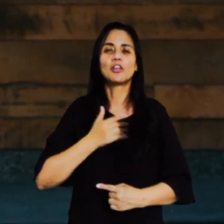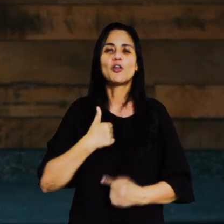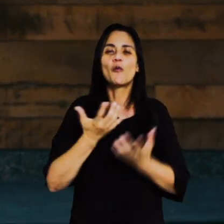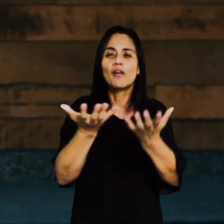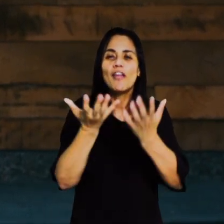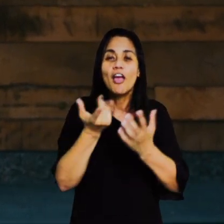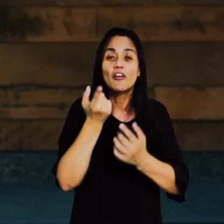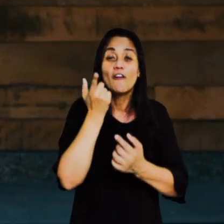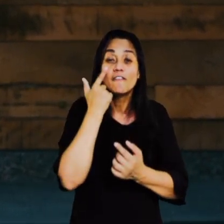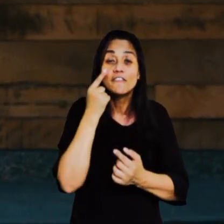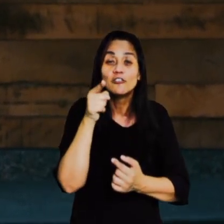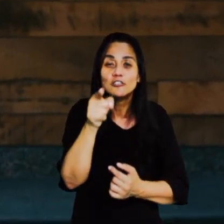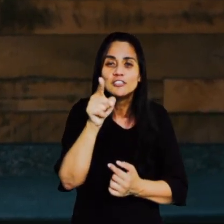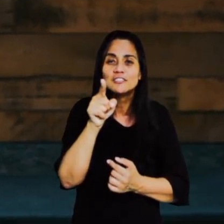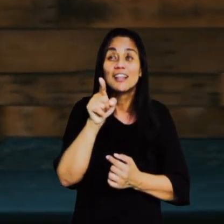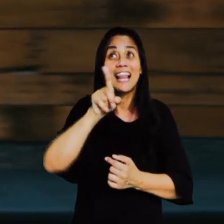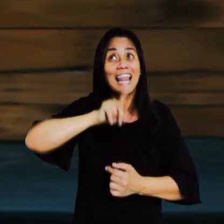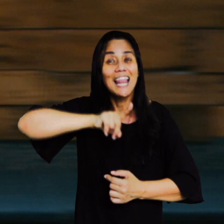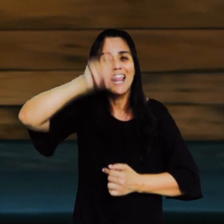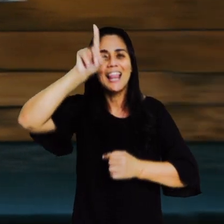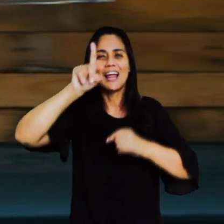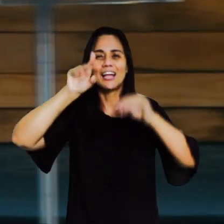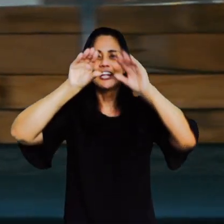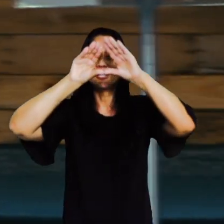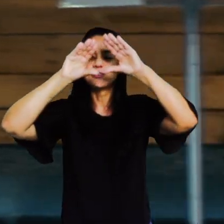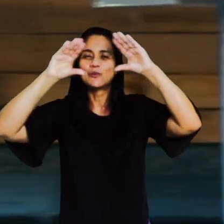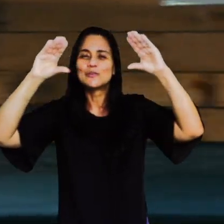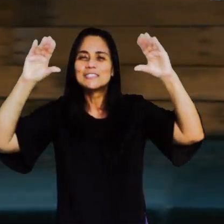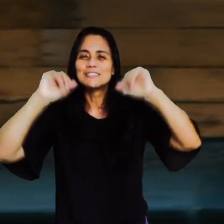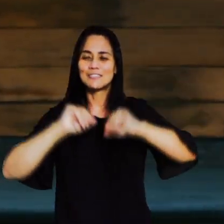Yes. Sirene vai traduzir para você, fica tranquilo.